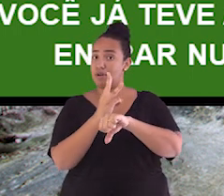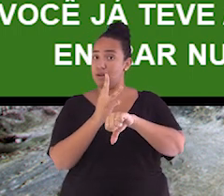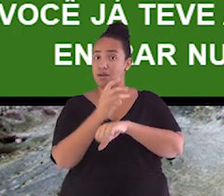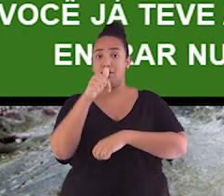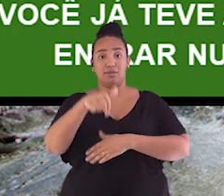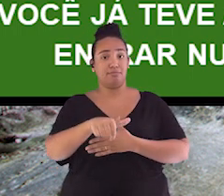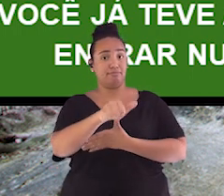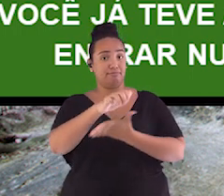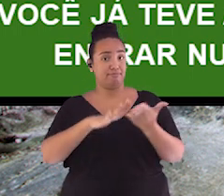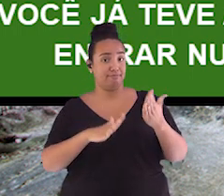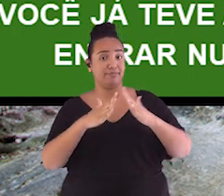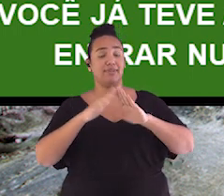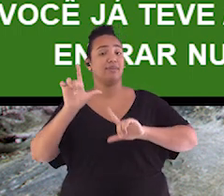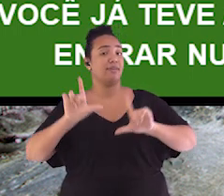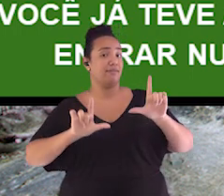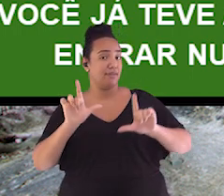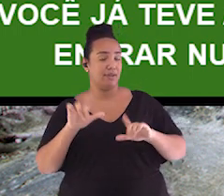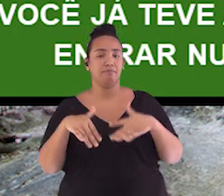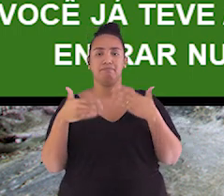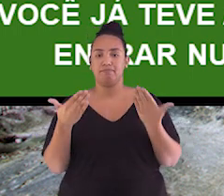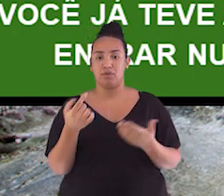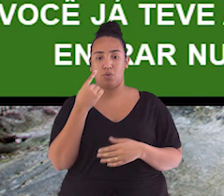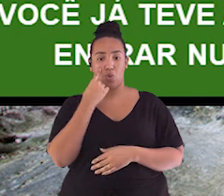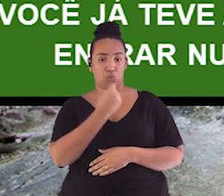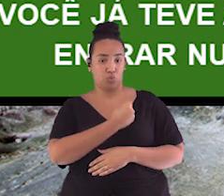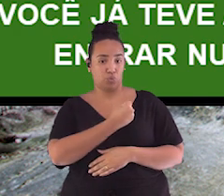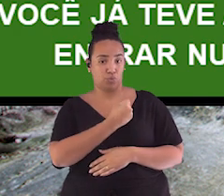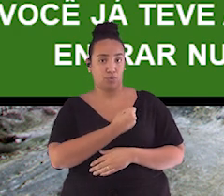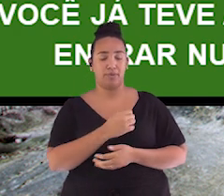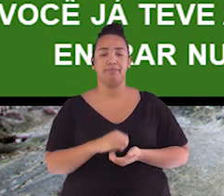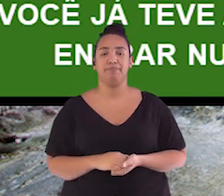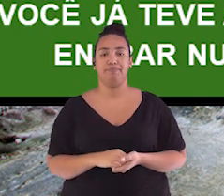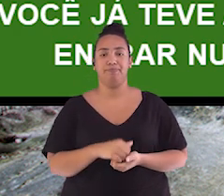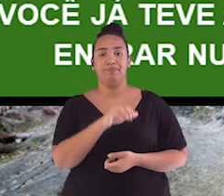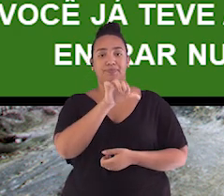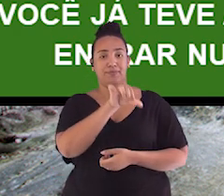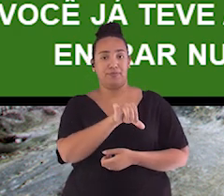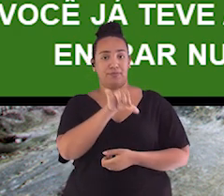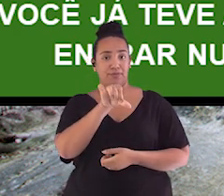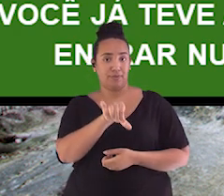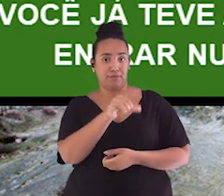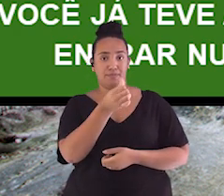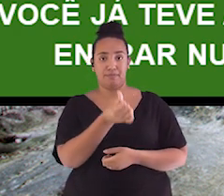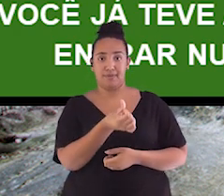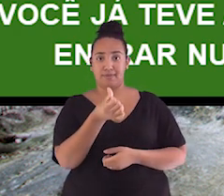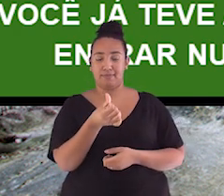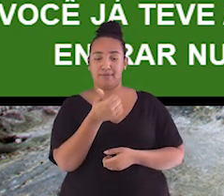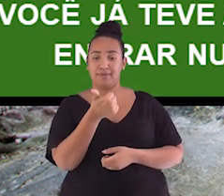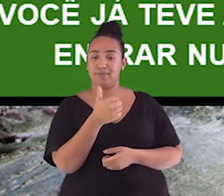Casa na TV. Então, anote aí o número. O número é